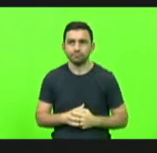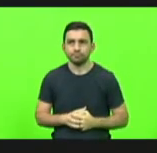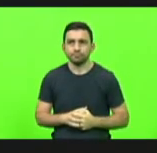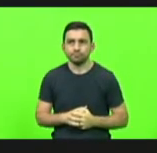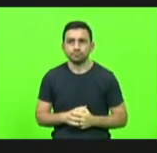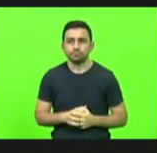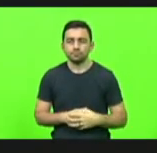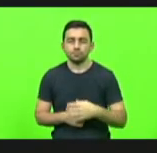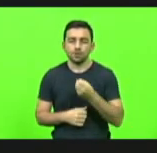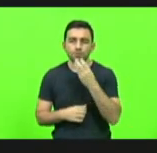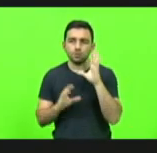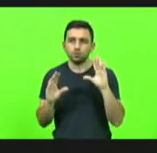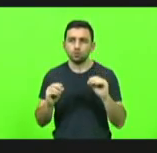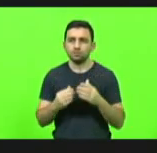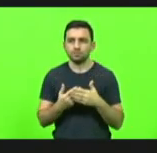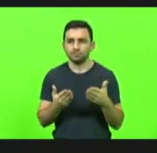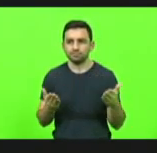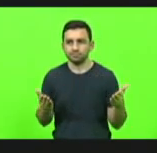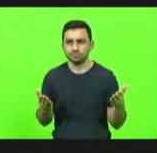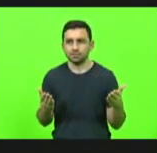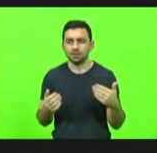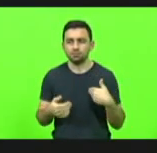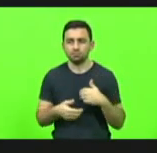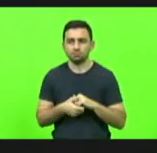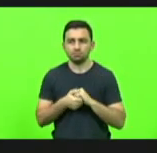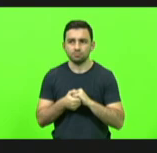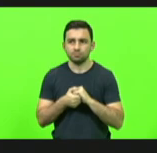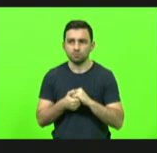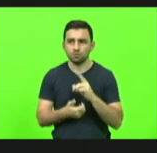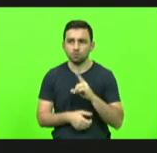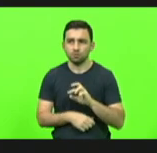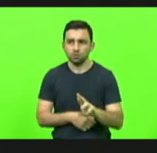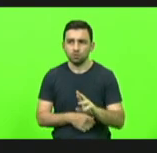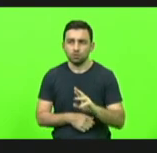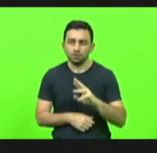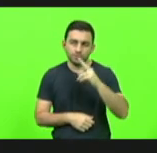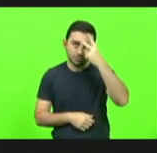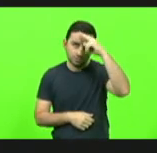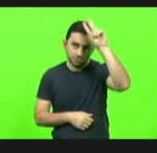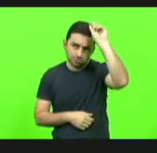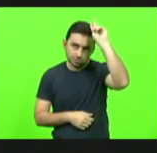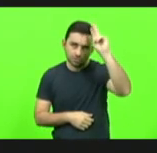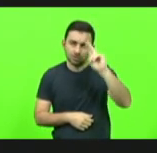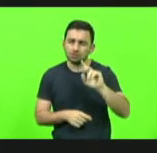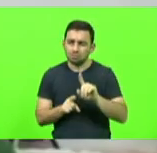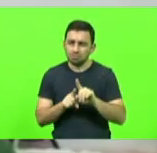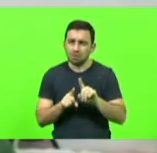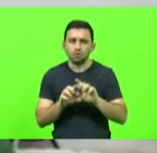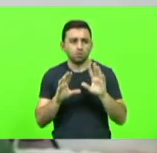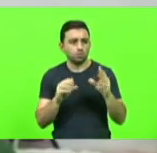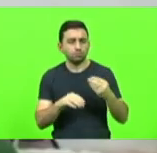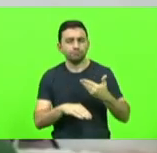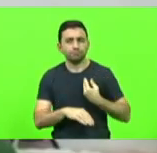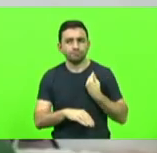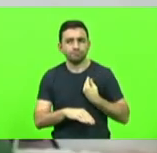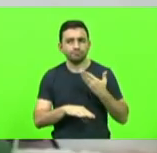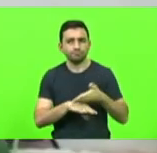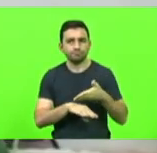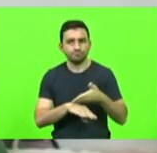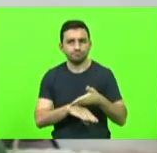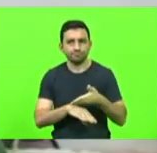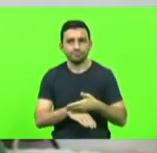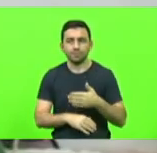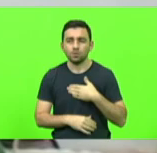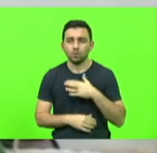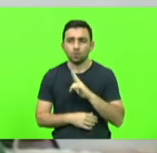Boa noite a todos, né? Cumprimento o doutor Vicente, em nome dele e todos os participantes. Meu nome é Indiara,